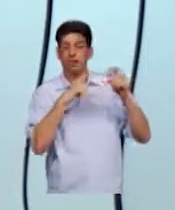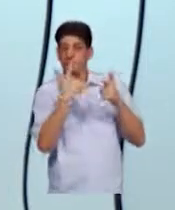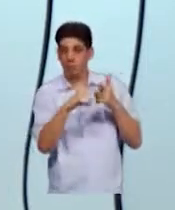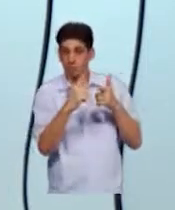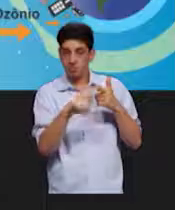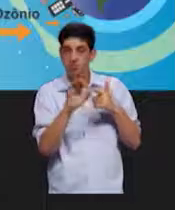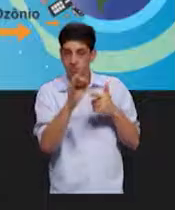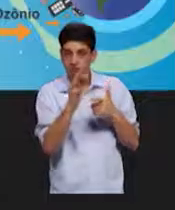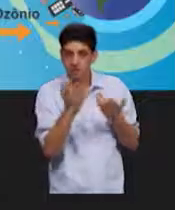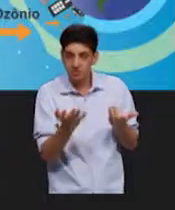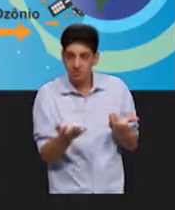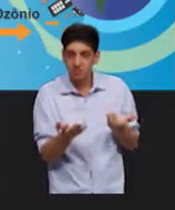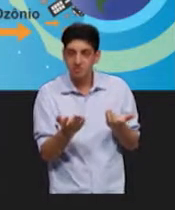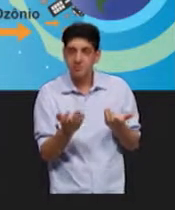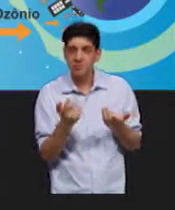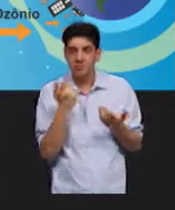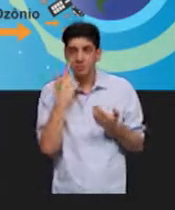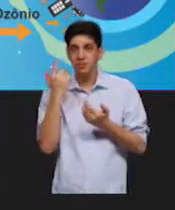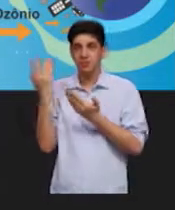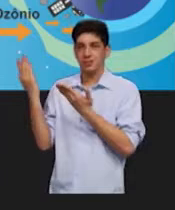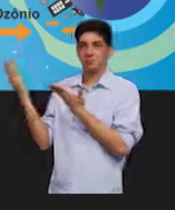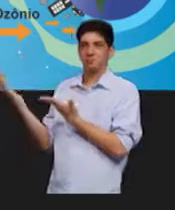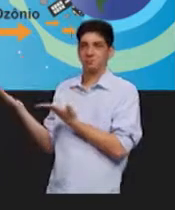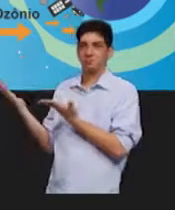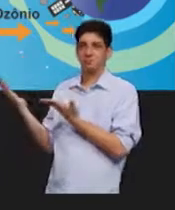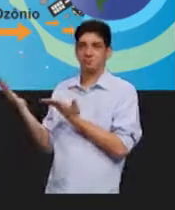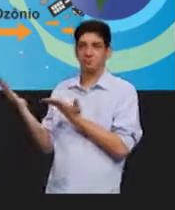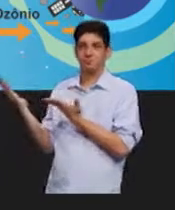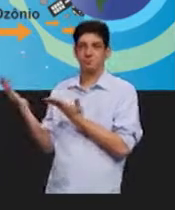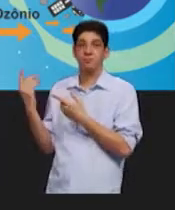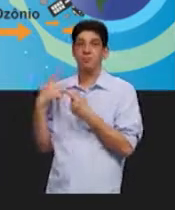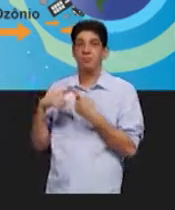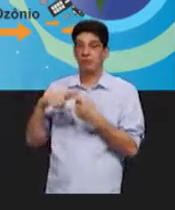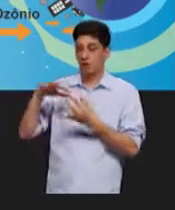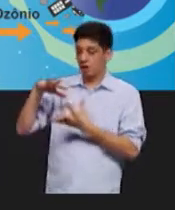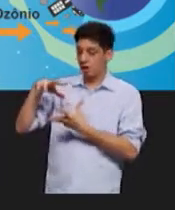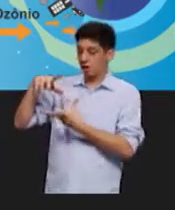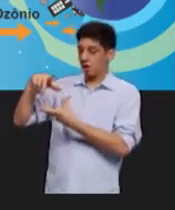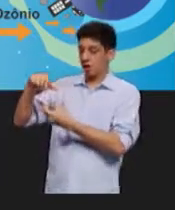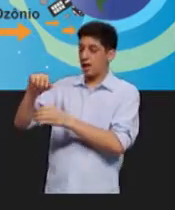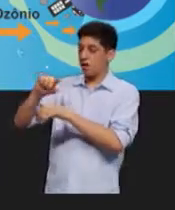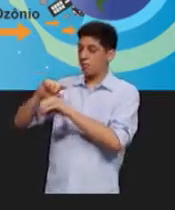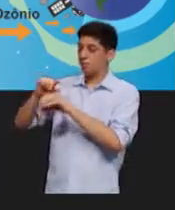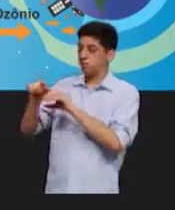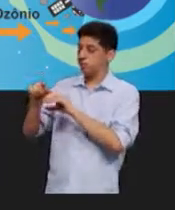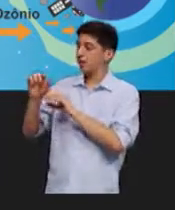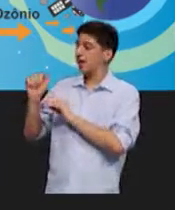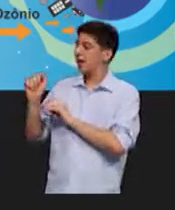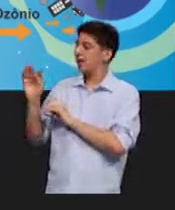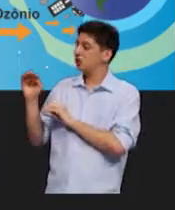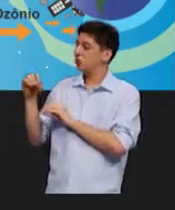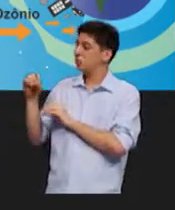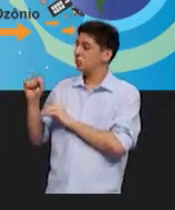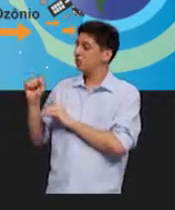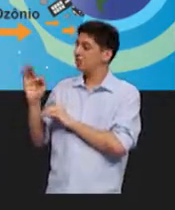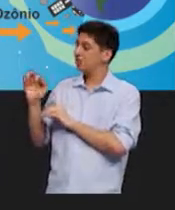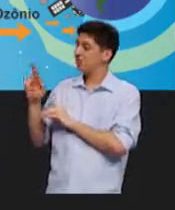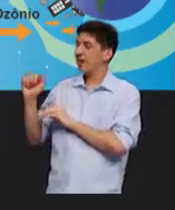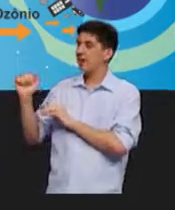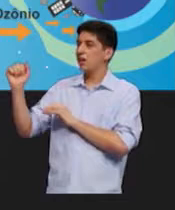ozônio. Porque quando a atmosfera terrestre, ela filtra os raios solares,